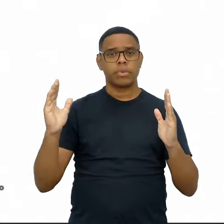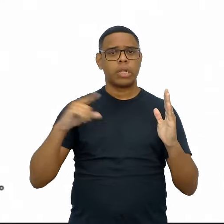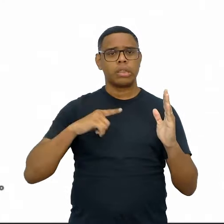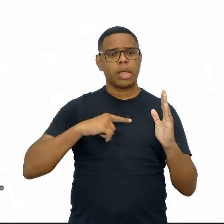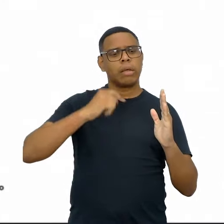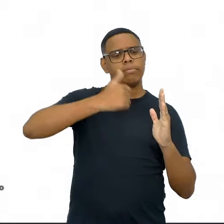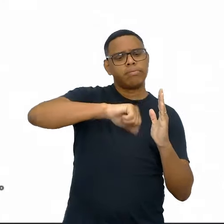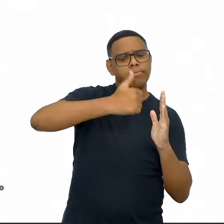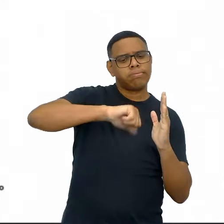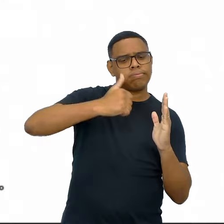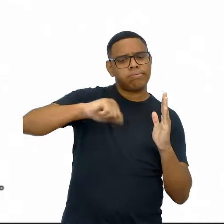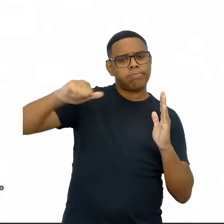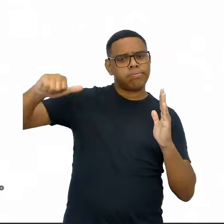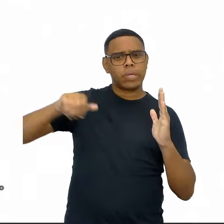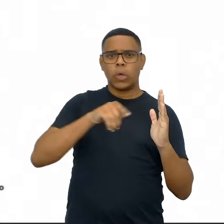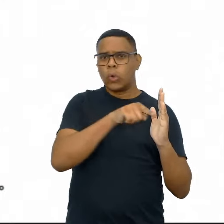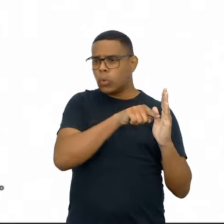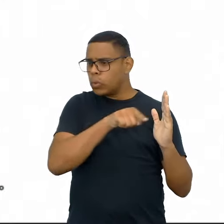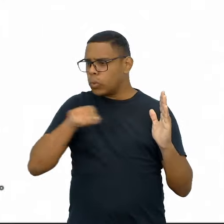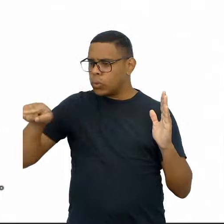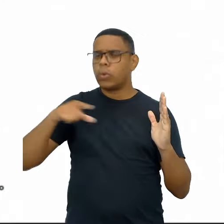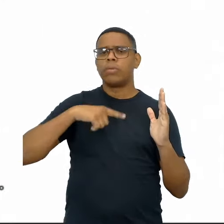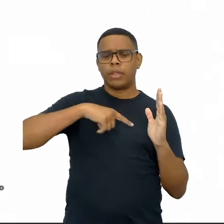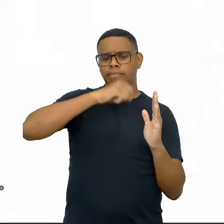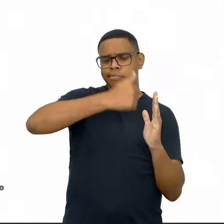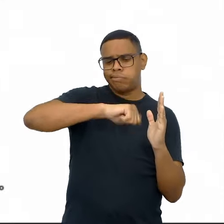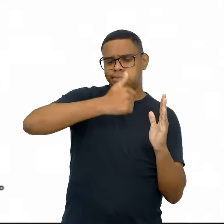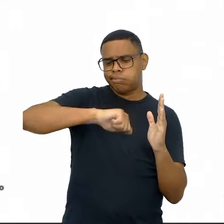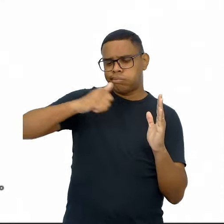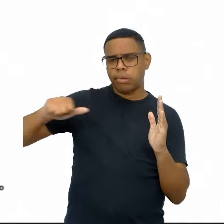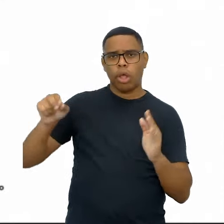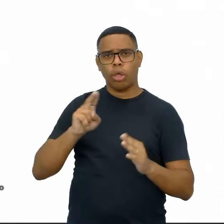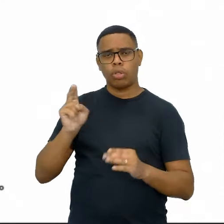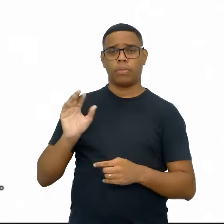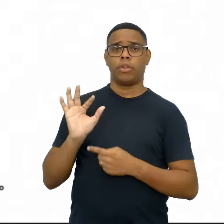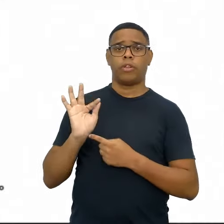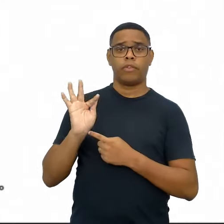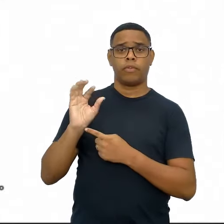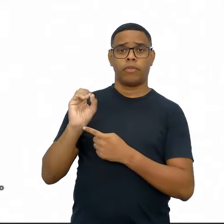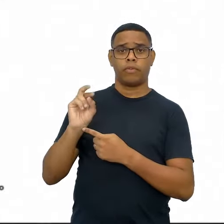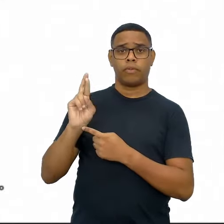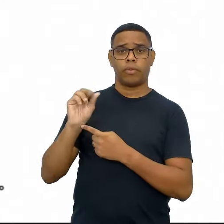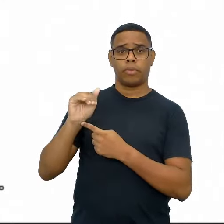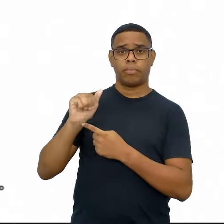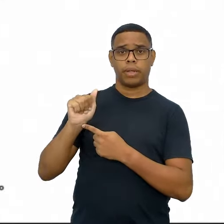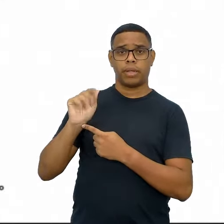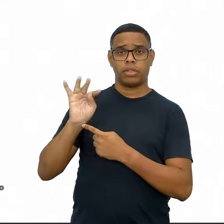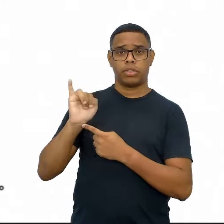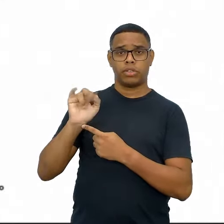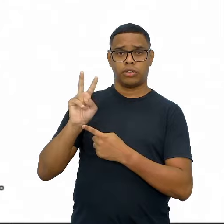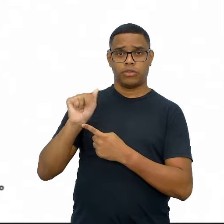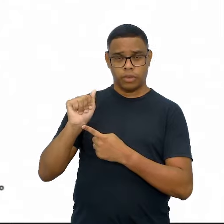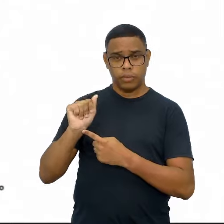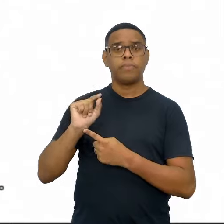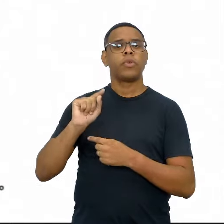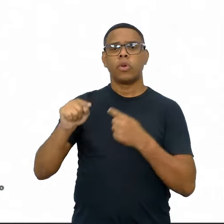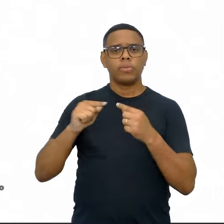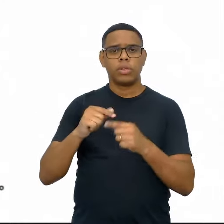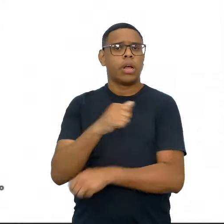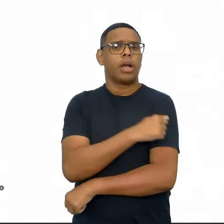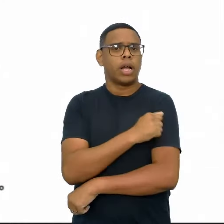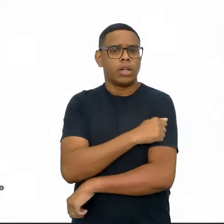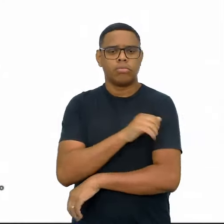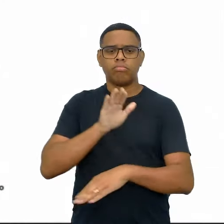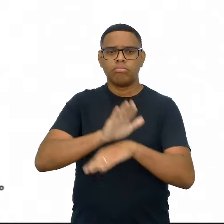principalmente através dessa avaliação, dessa formativa, que o aluno conhece seus erros e acertos e encontrará o estímulo